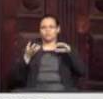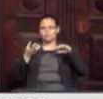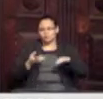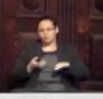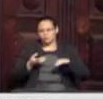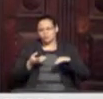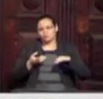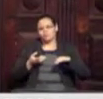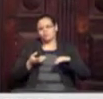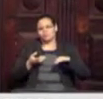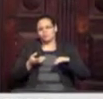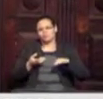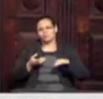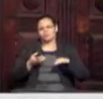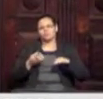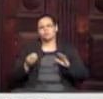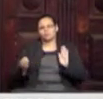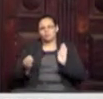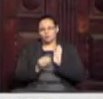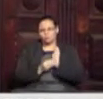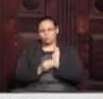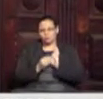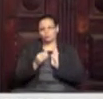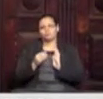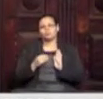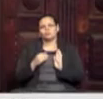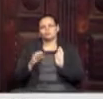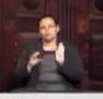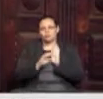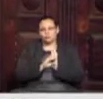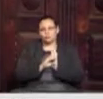nacional de emenda constitucional